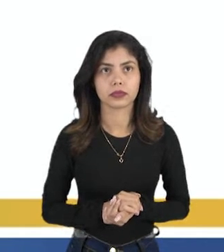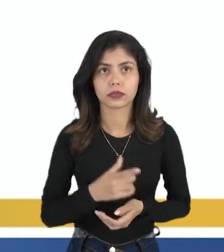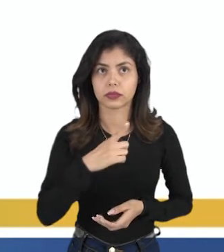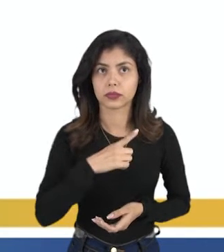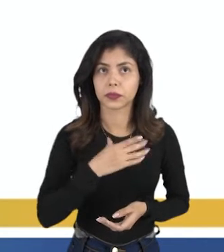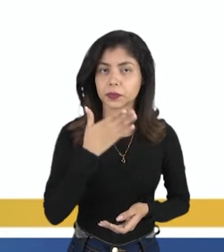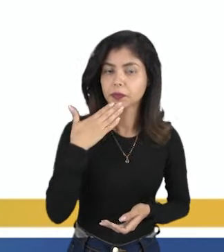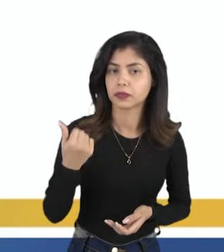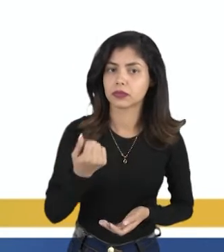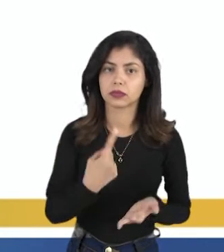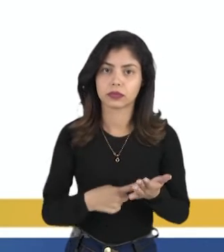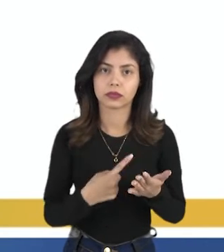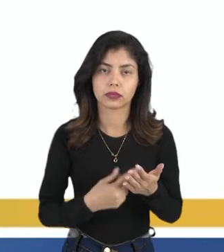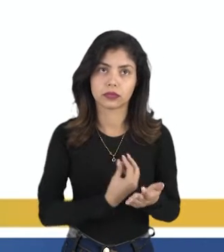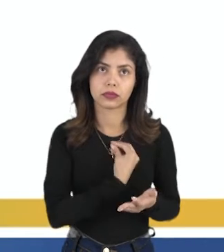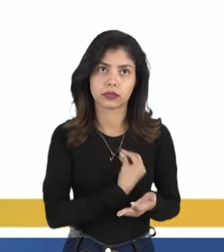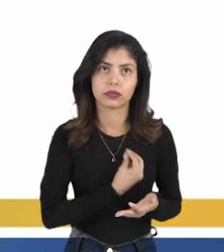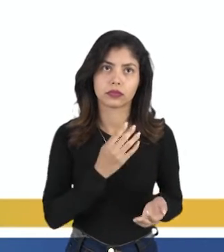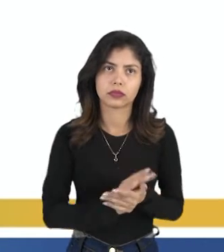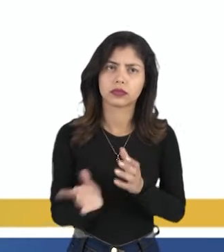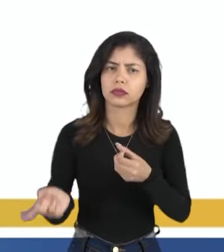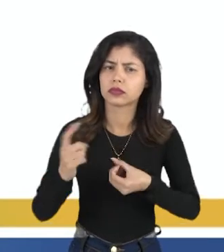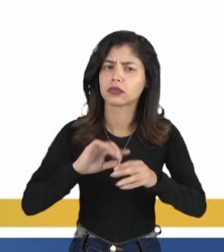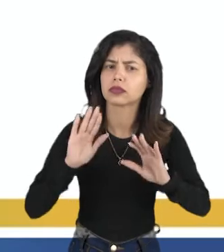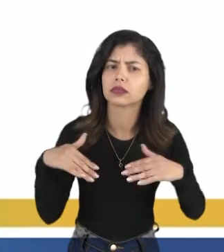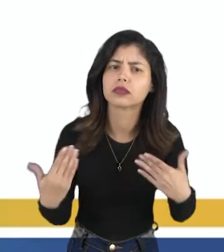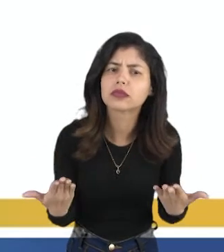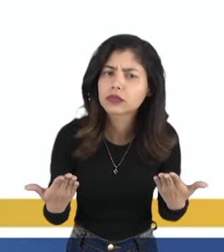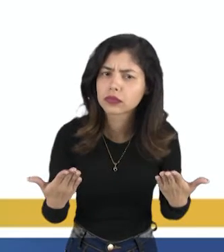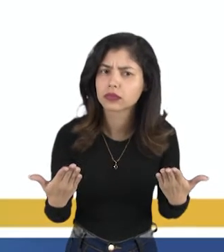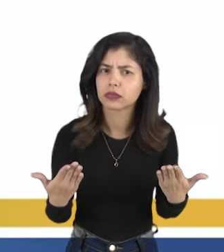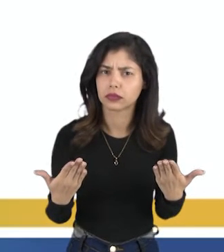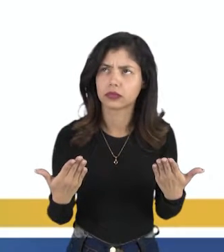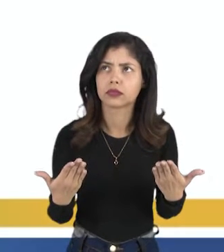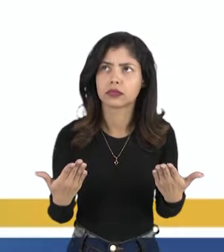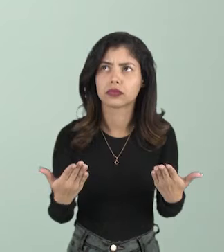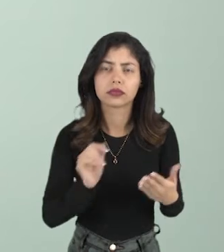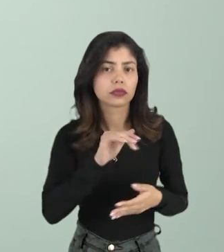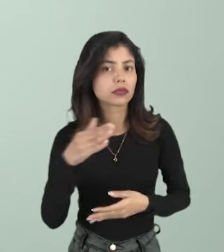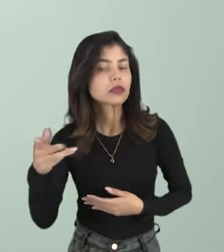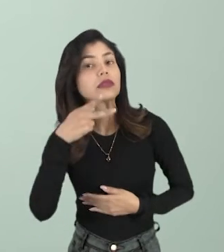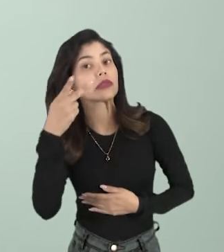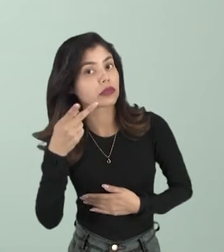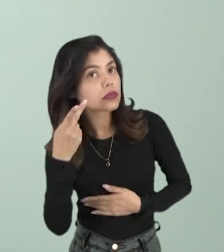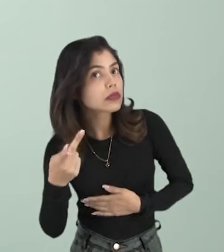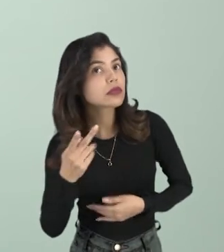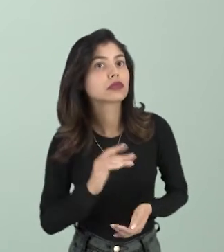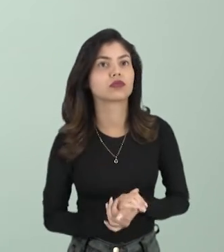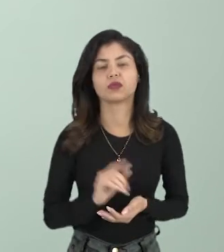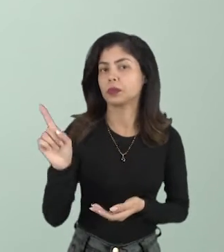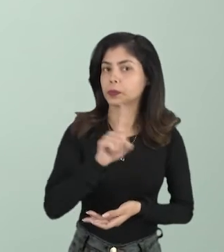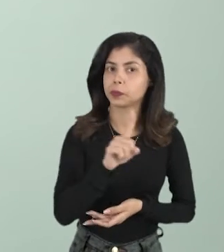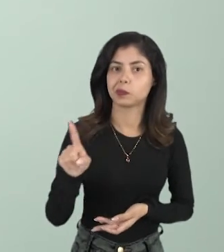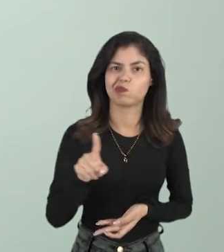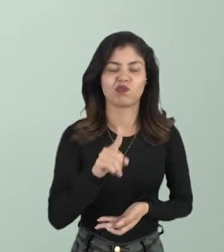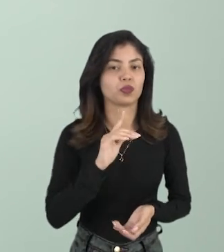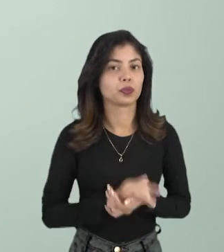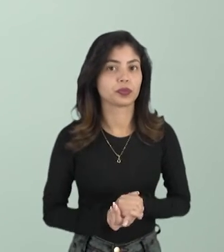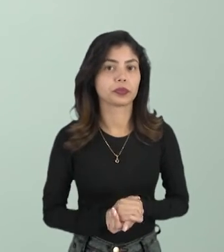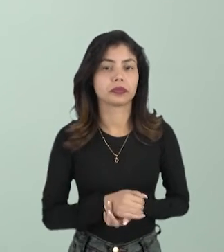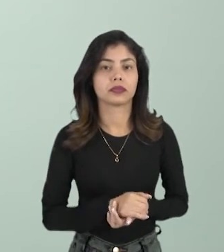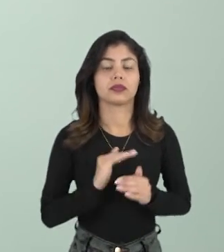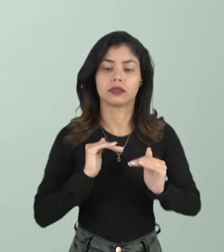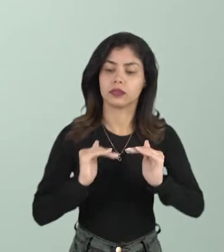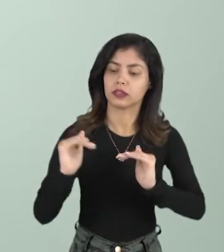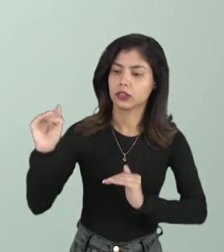tenham melhores condições de vida. O texto está voltado para quê? Quando ele diz que não